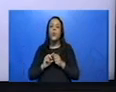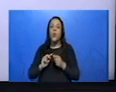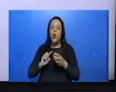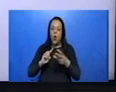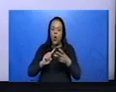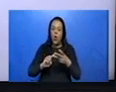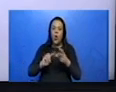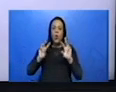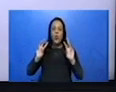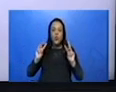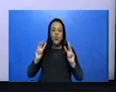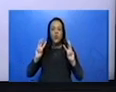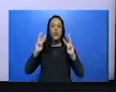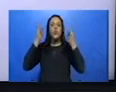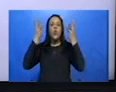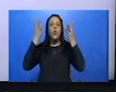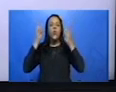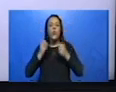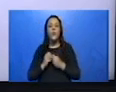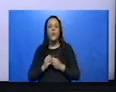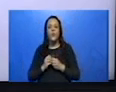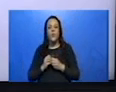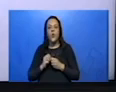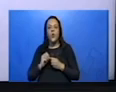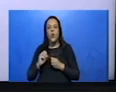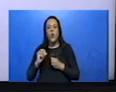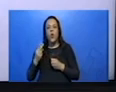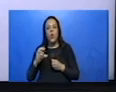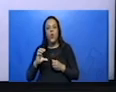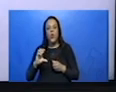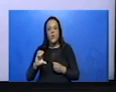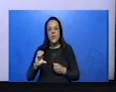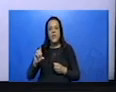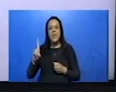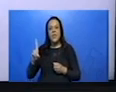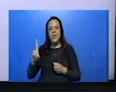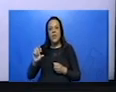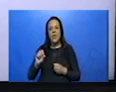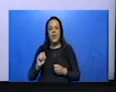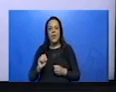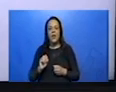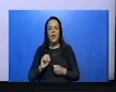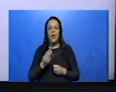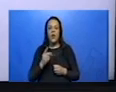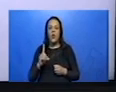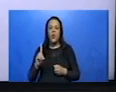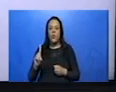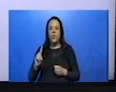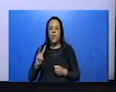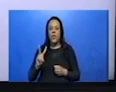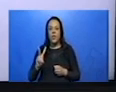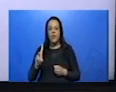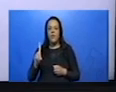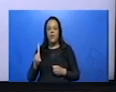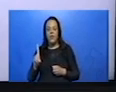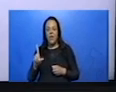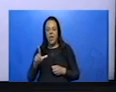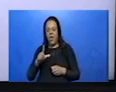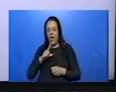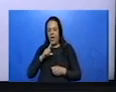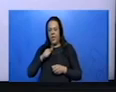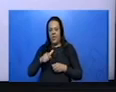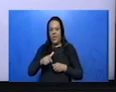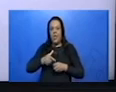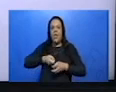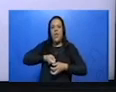não importa. Ela contém informações e opiniões. Então, ela tem uma parte que é informativa, que vai ter